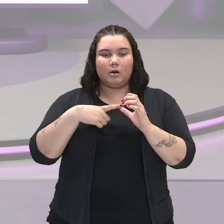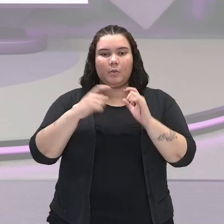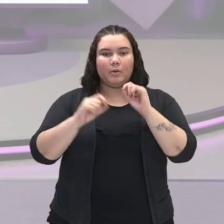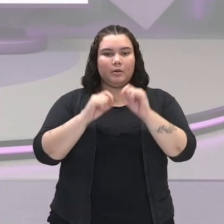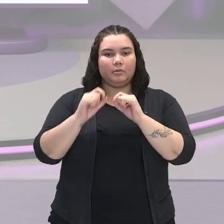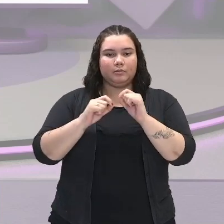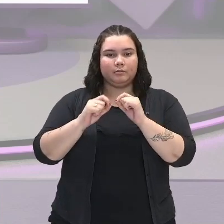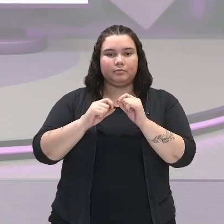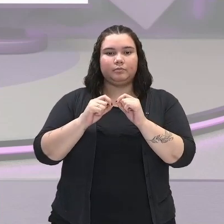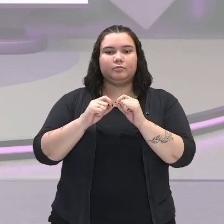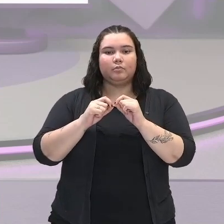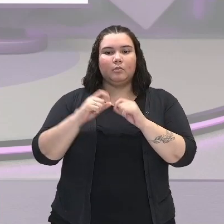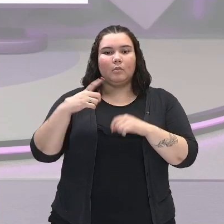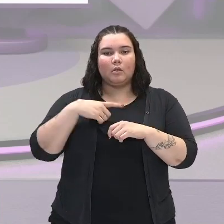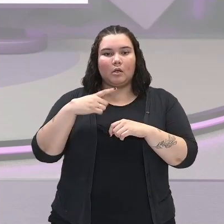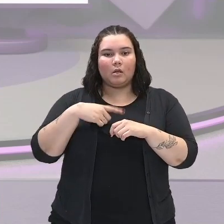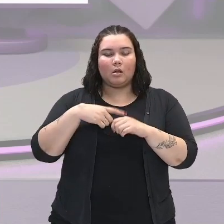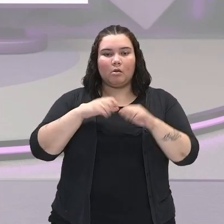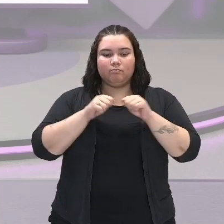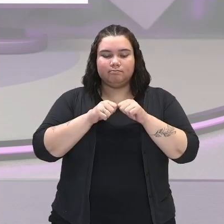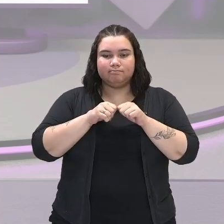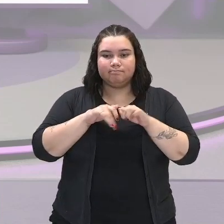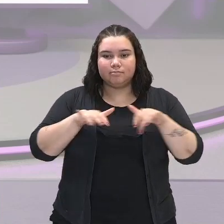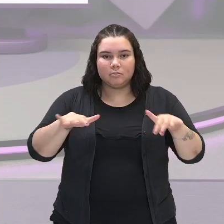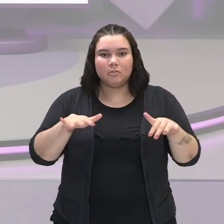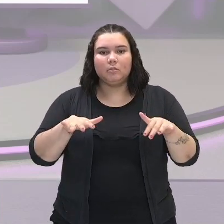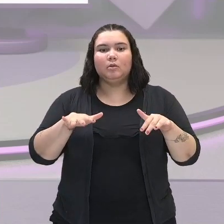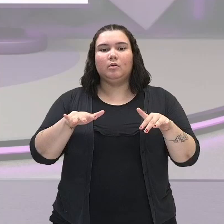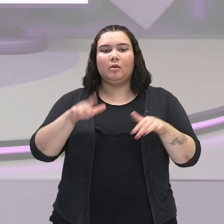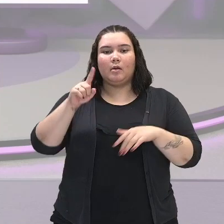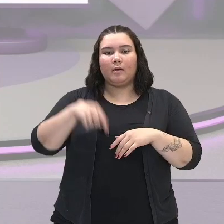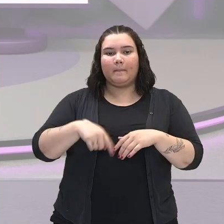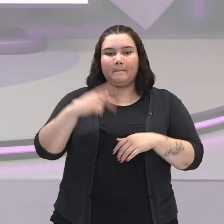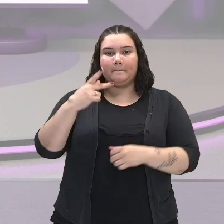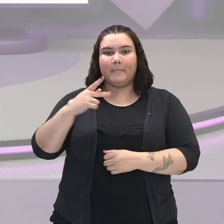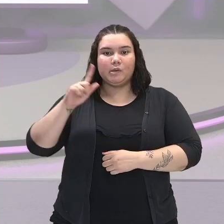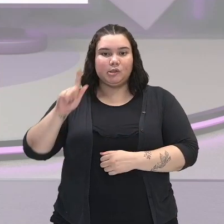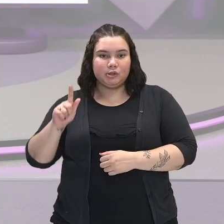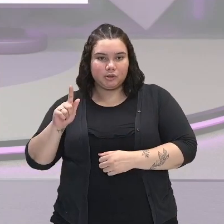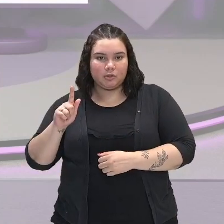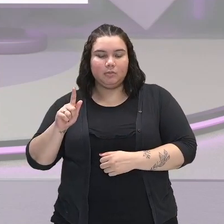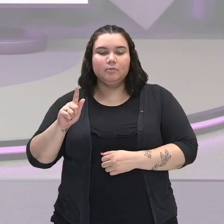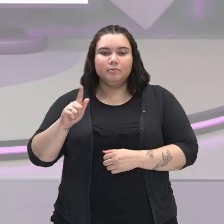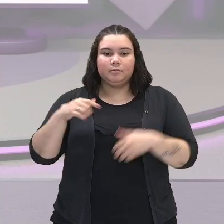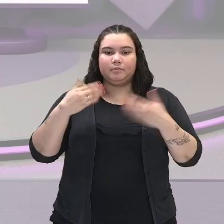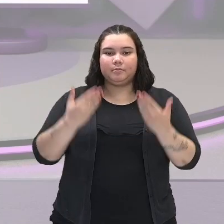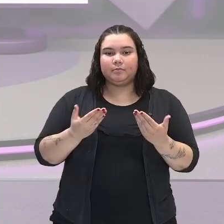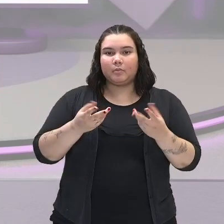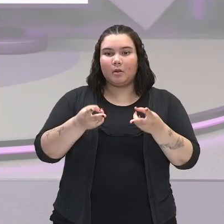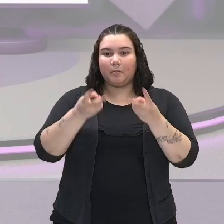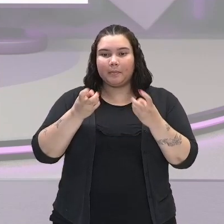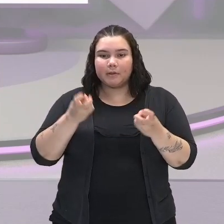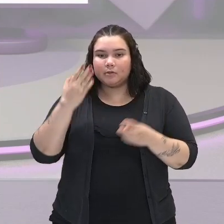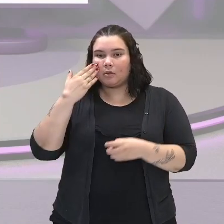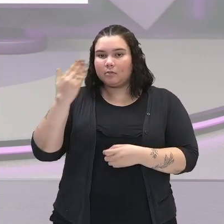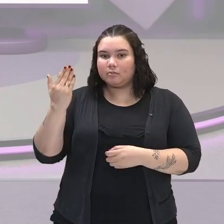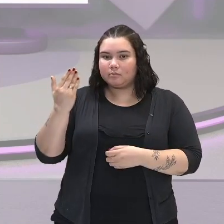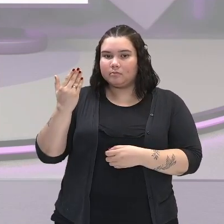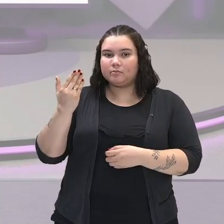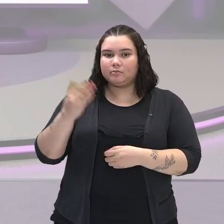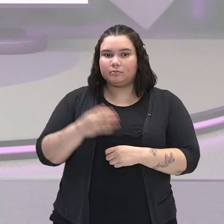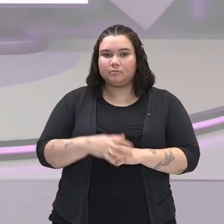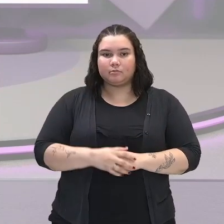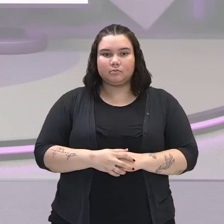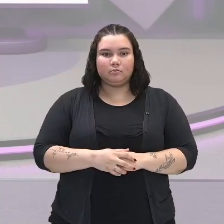se dividir, né? Elas vão se multiplicar numa progressão geométrica. Então vocês observem aqui, né, na